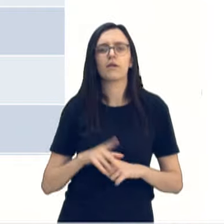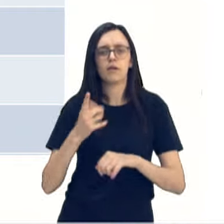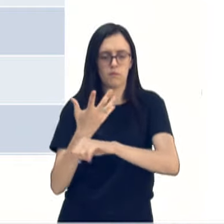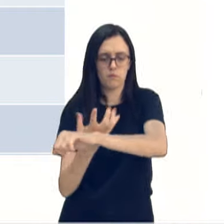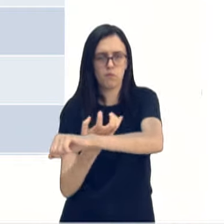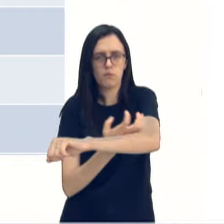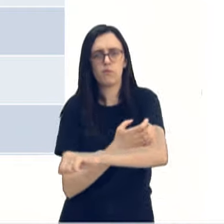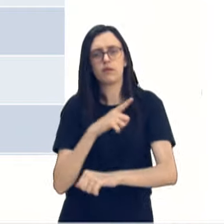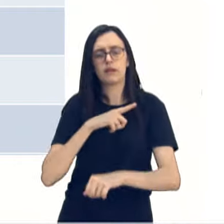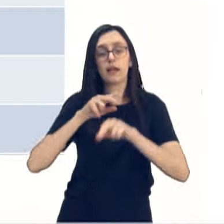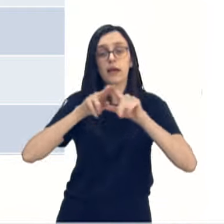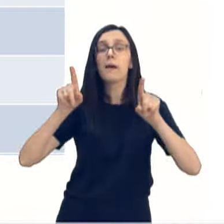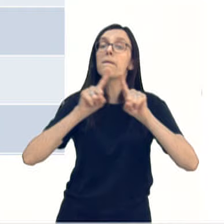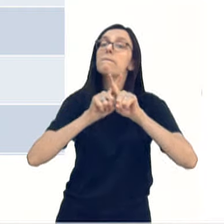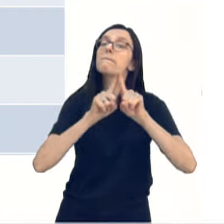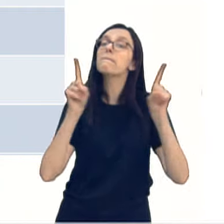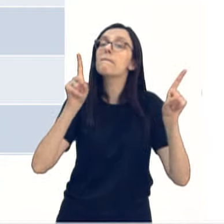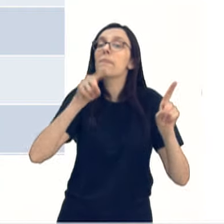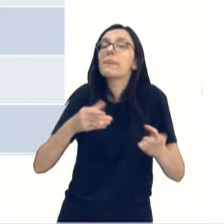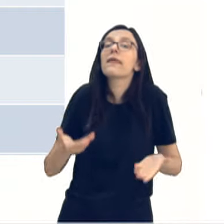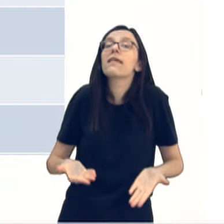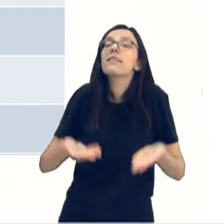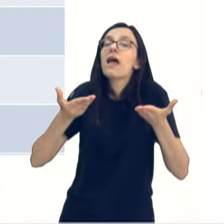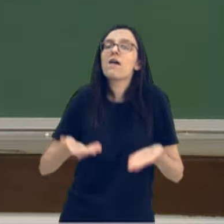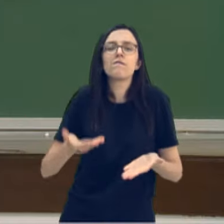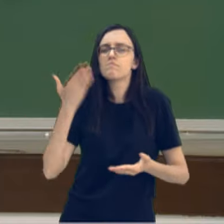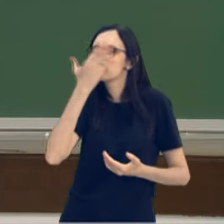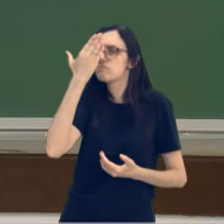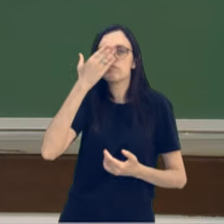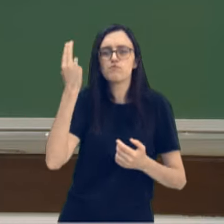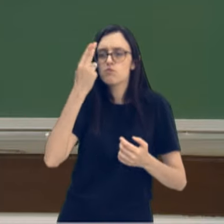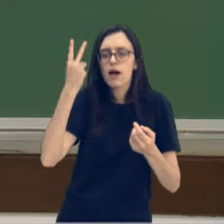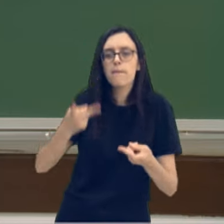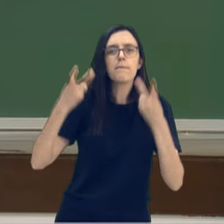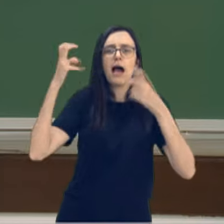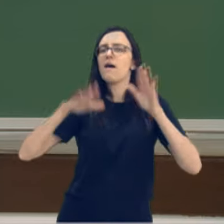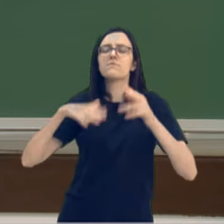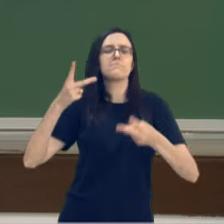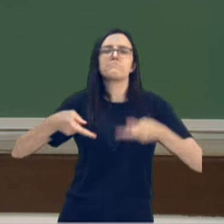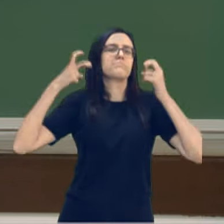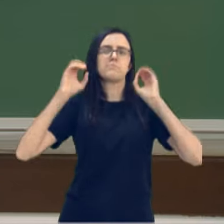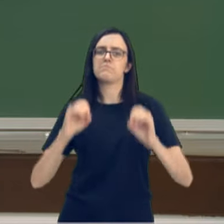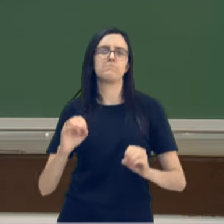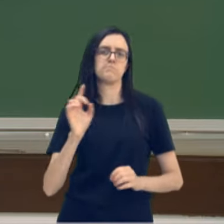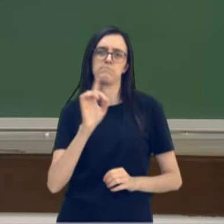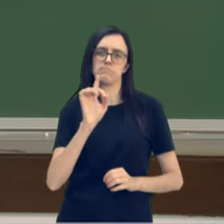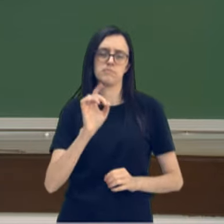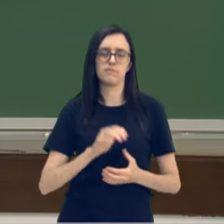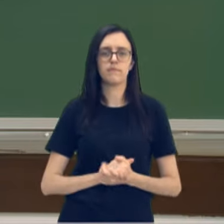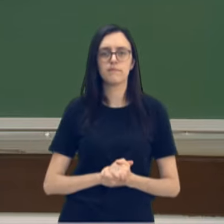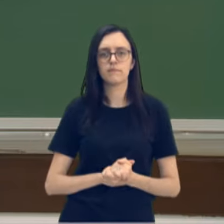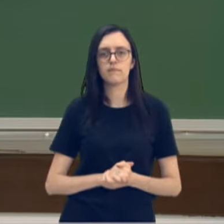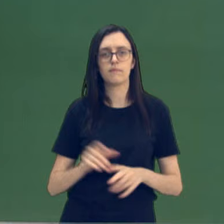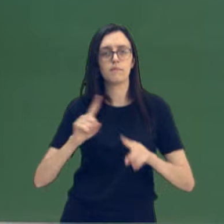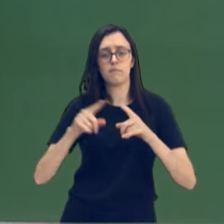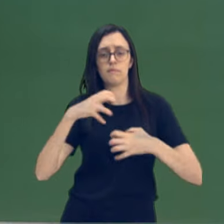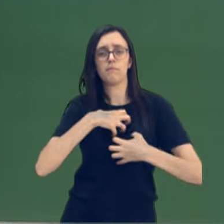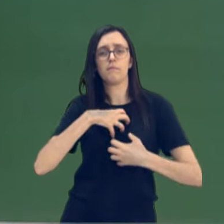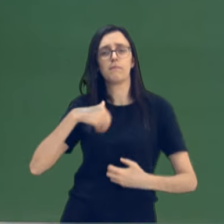cicatrizações, coagulações, mas são levemente perceptíveis e algumas vezes são imperceptíveis. O que vai ser o sintoma mais